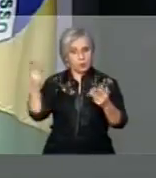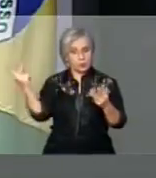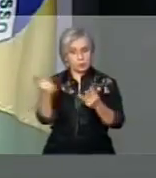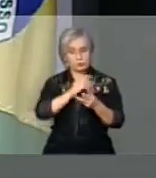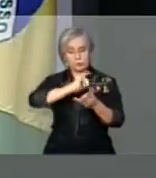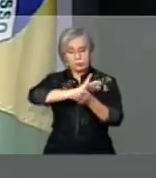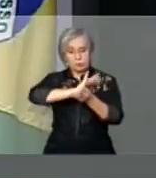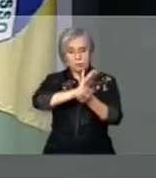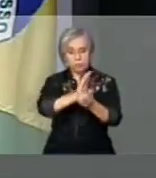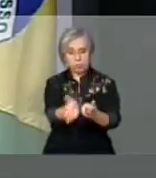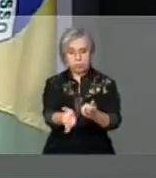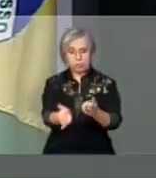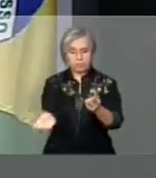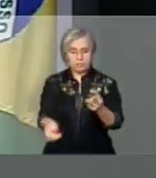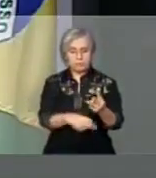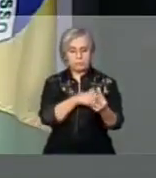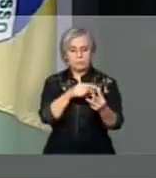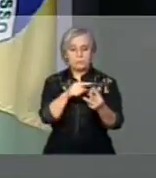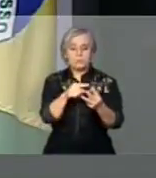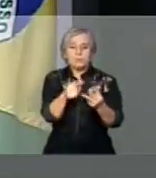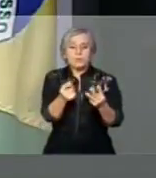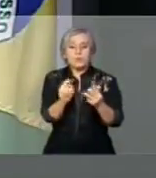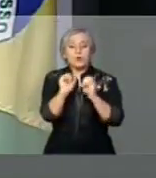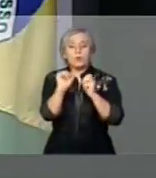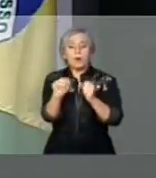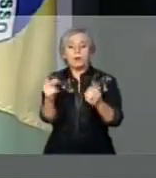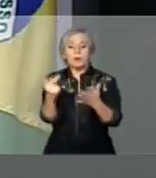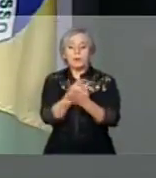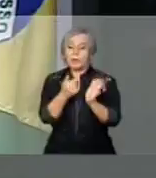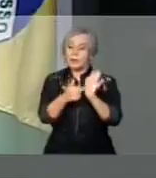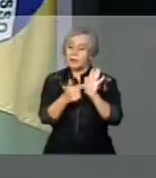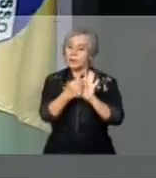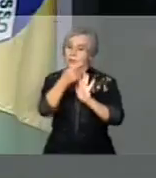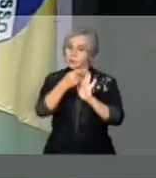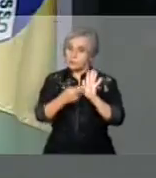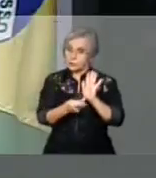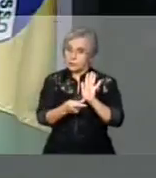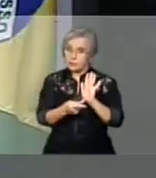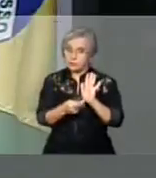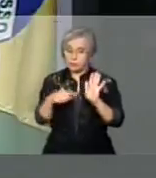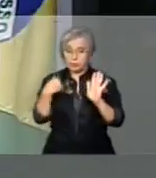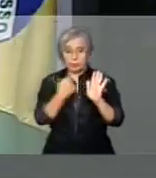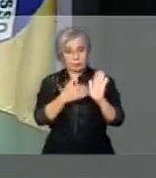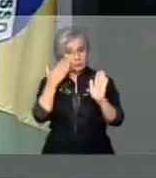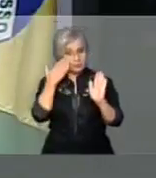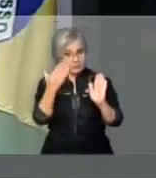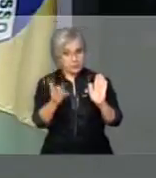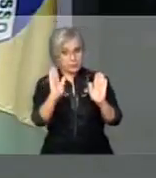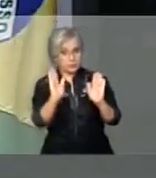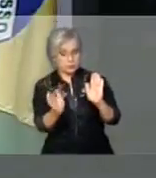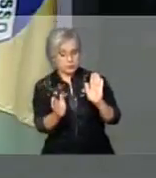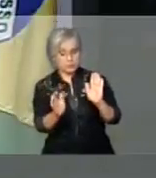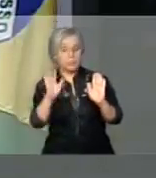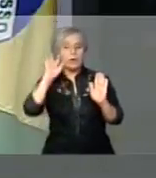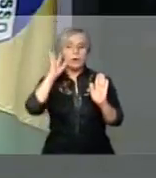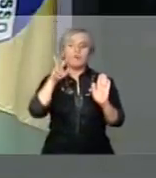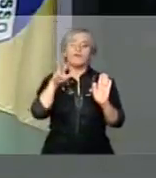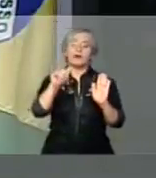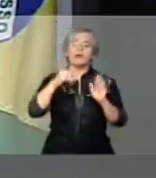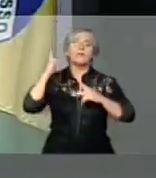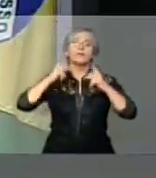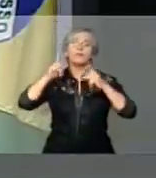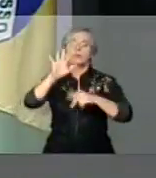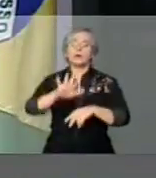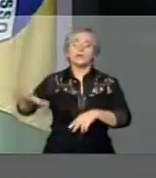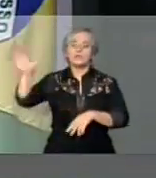são situações, por exemplo, esse projeto que nós apresentamos, que estabelece a Política Nacional